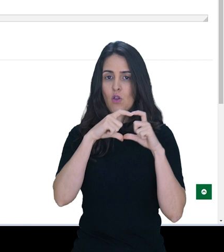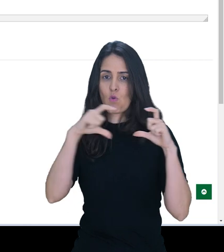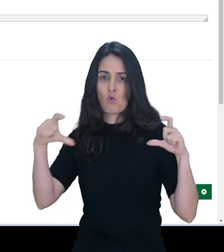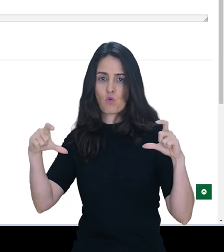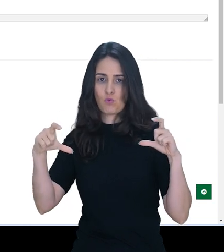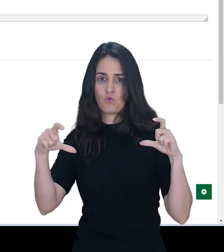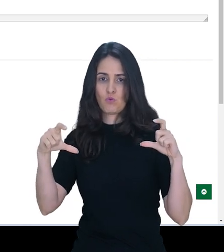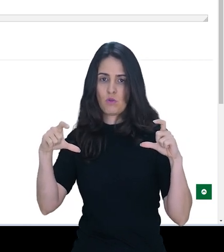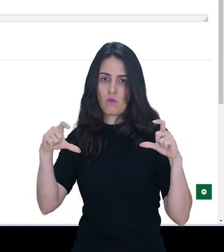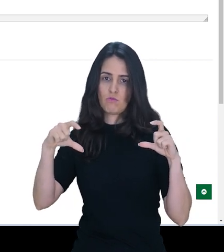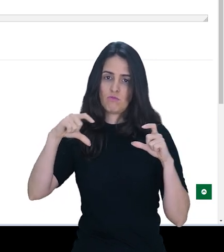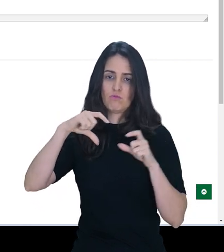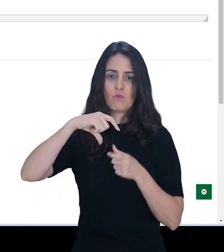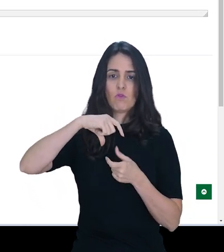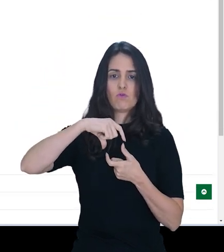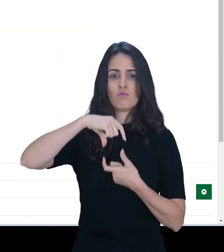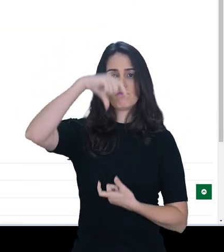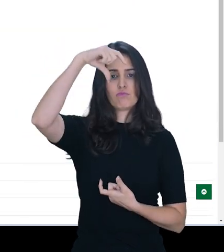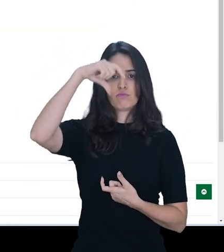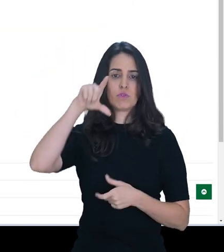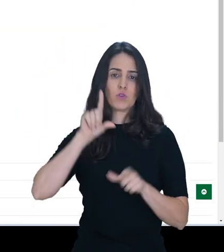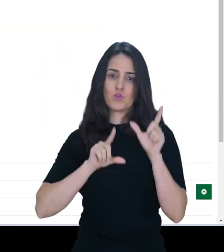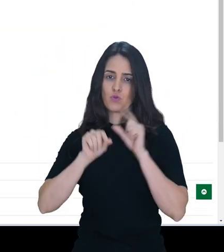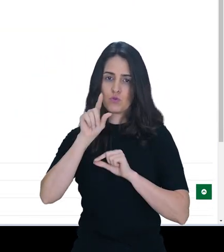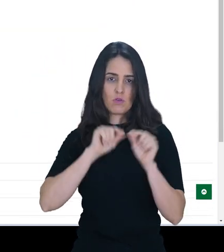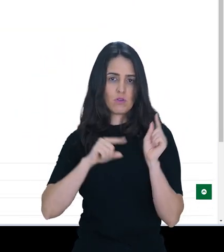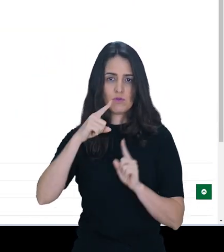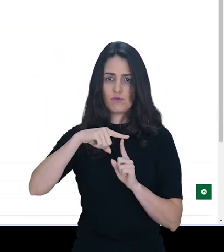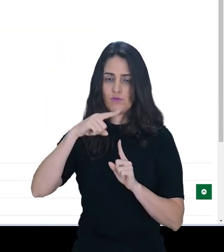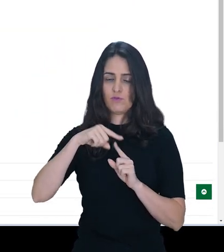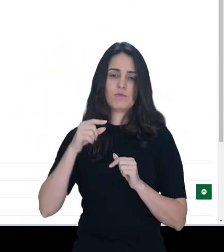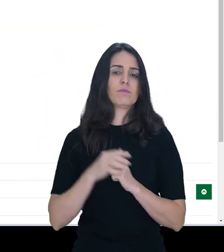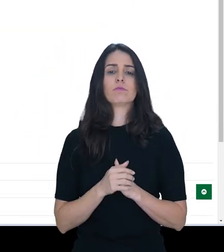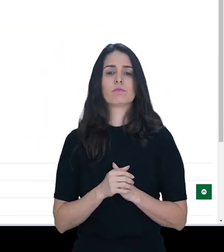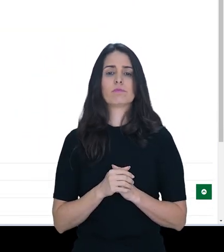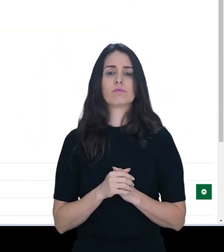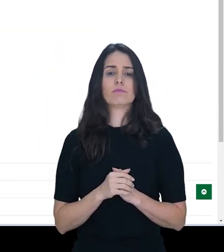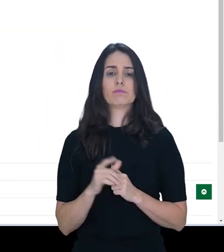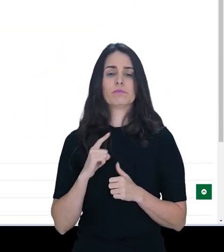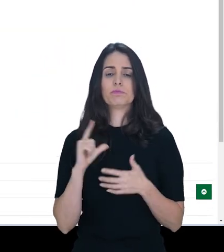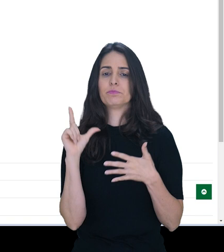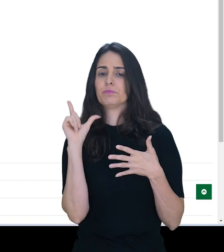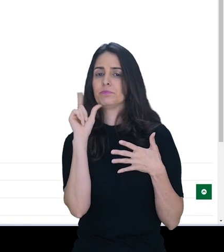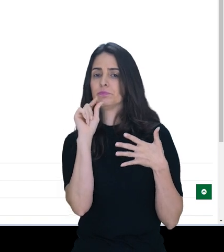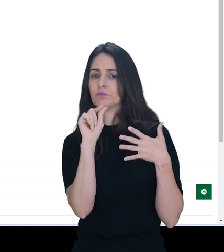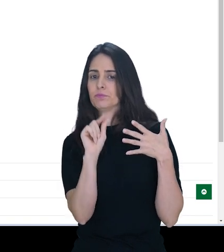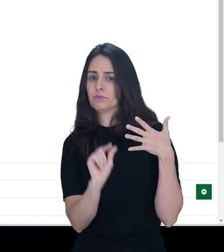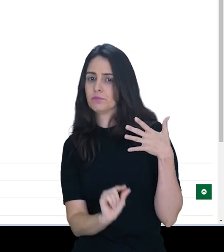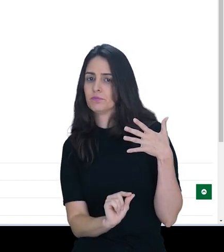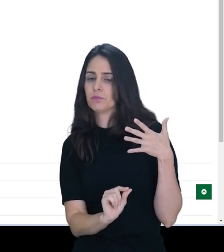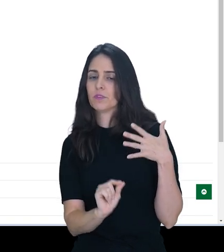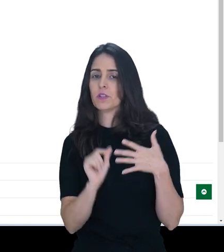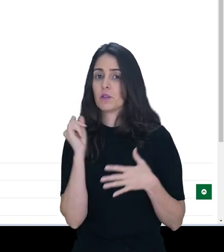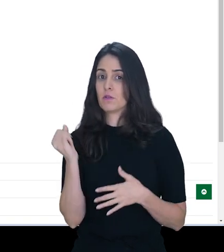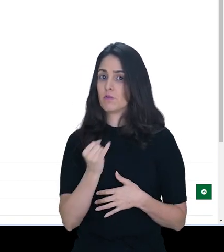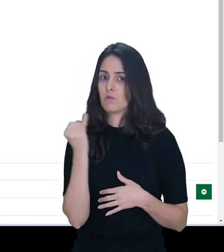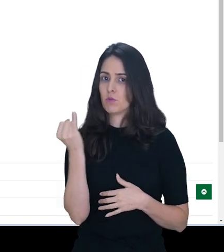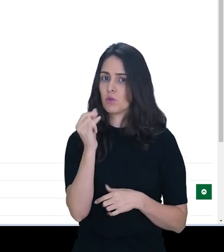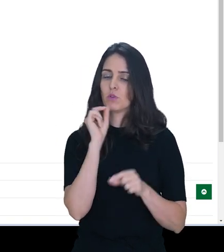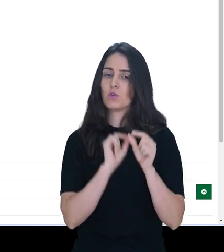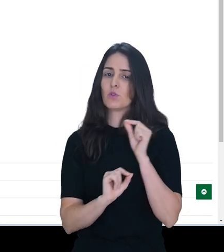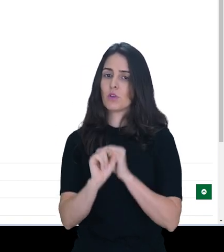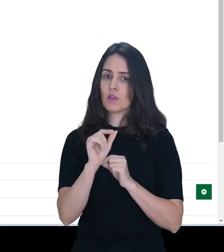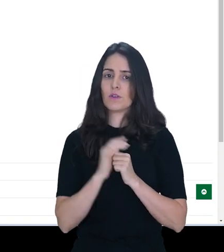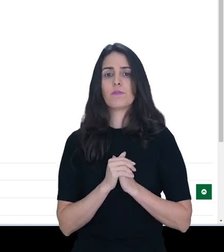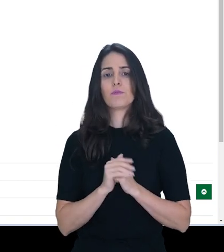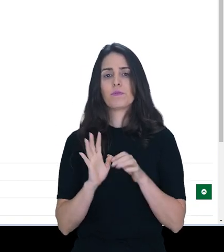ou vertical. Vou deixar aqui a horizontal. Aqui em opções eu tenho algumas configurações importantes.